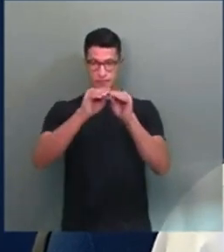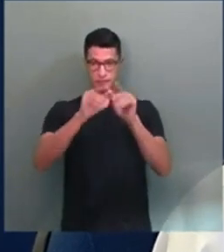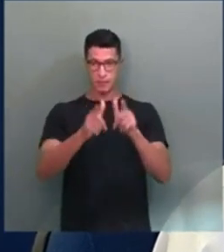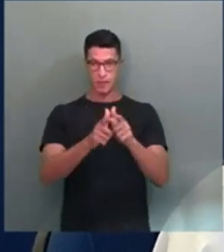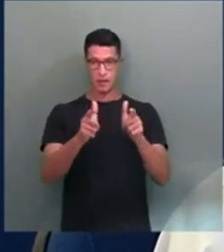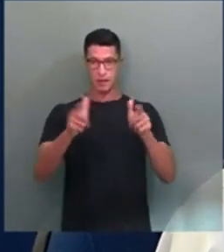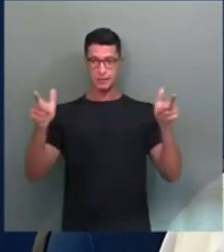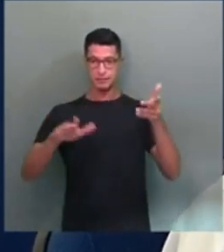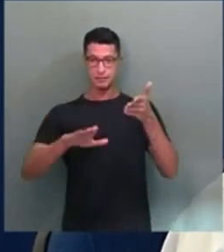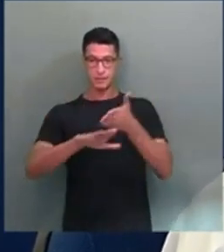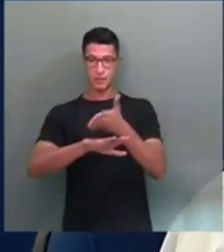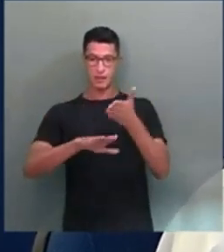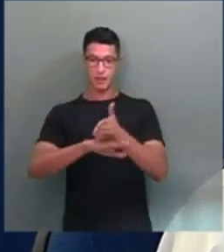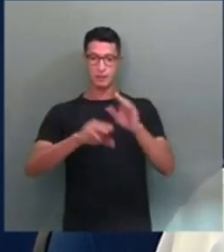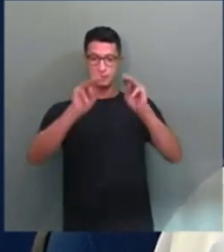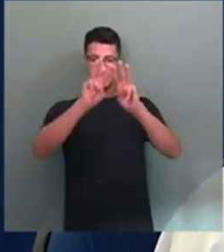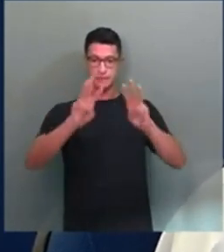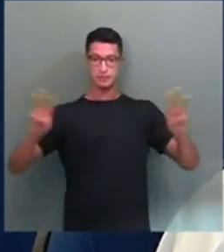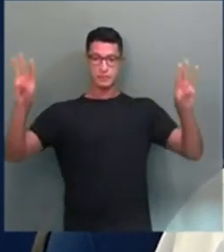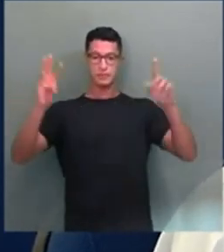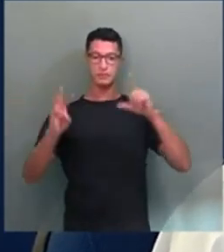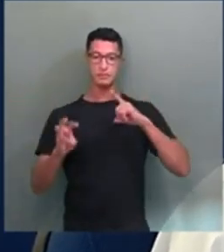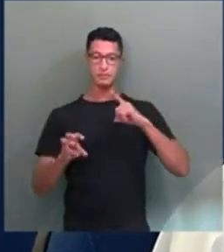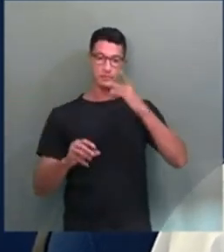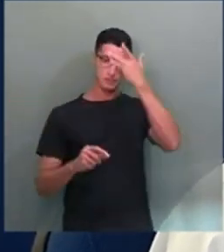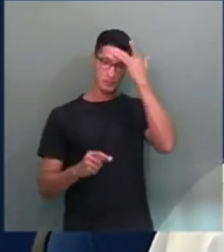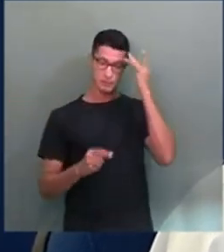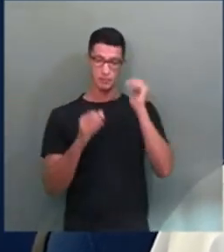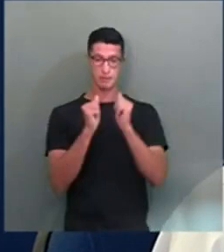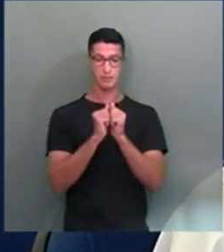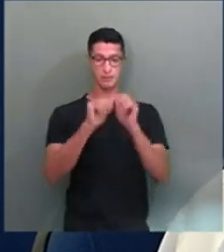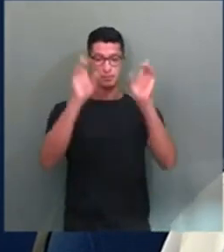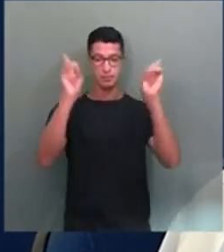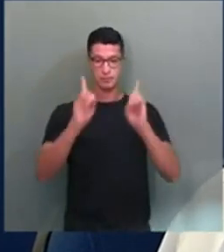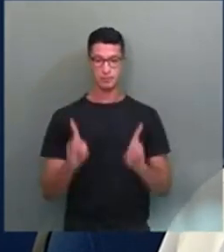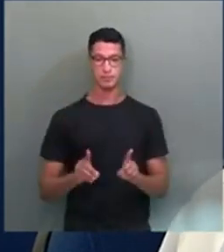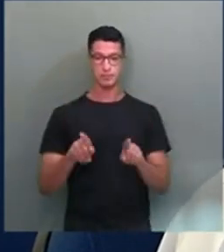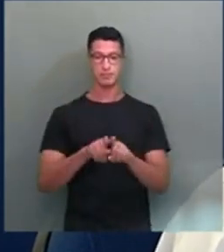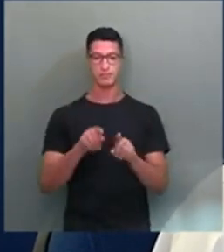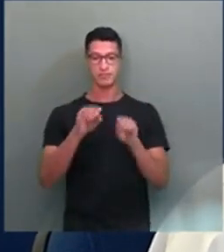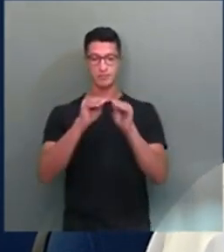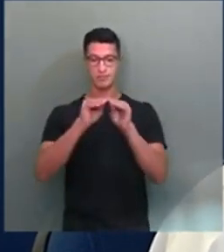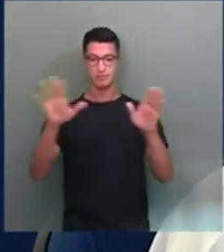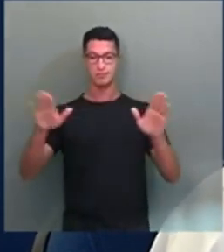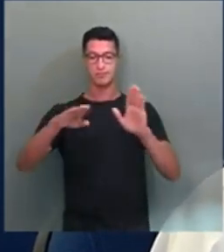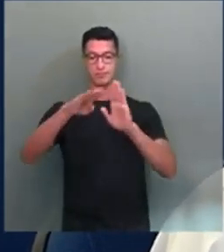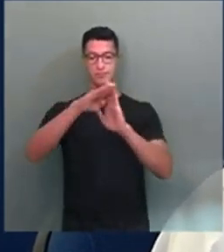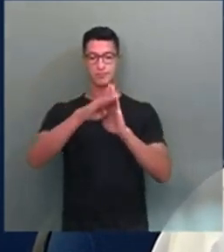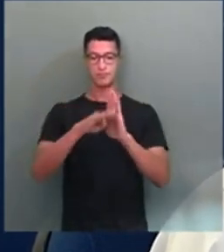da acessibilidade do site de notícias a pessoas com deficiência e a transmissão dos